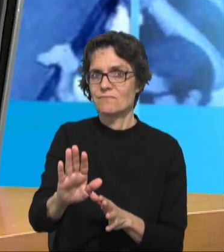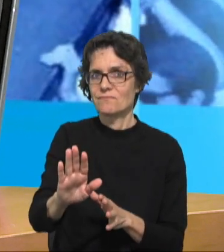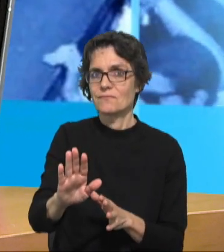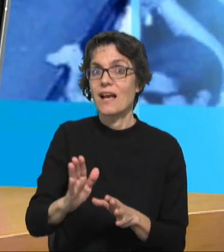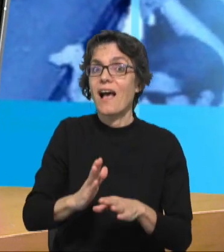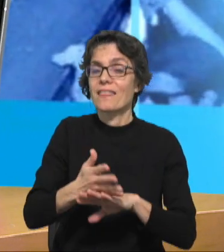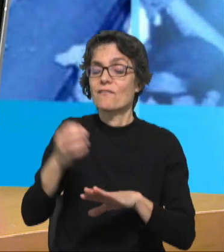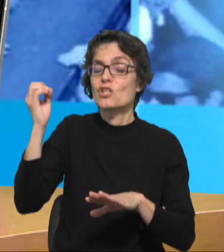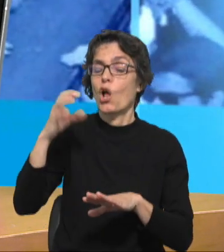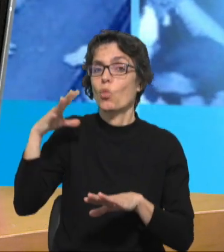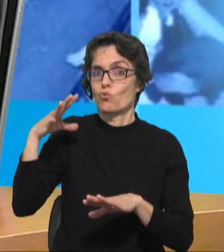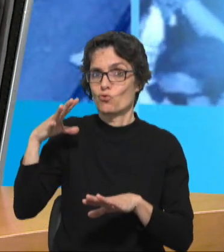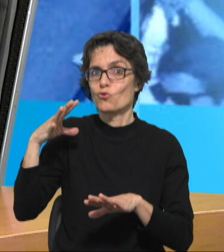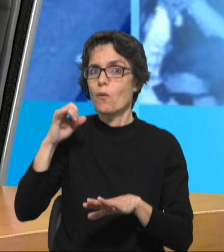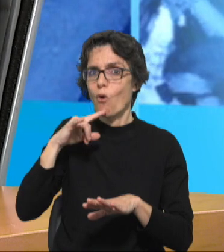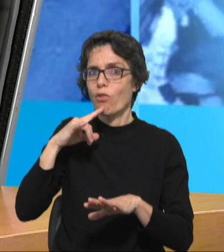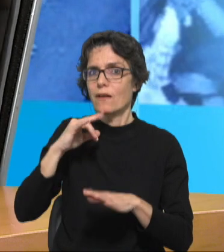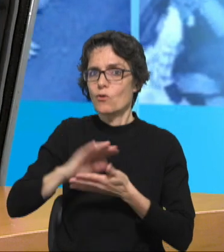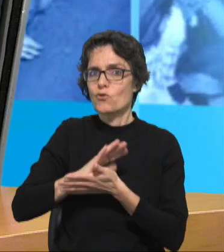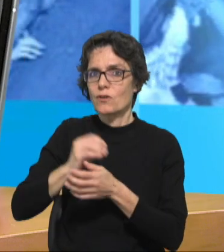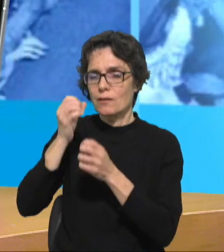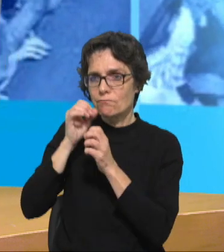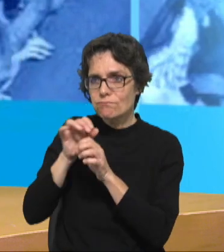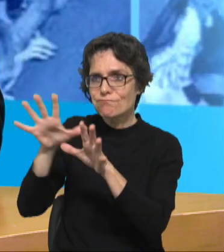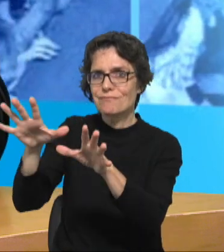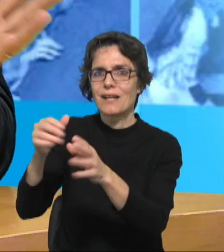essa luz, iluminar vários